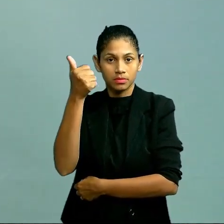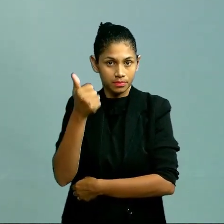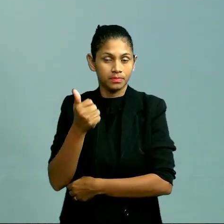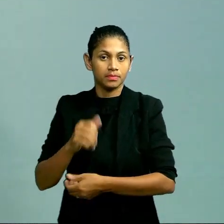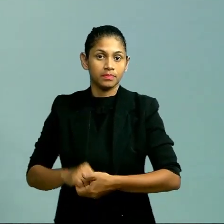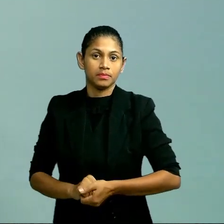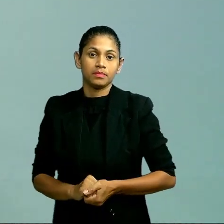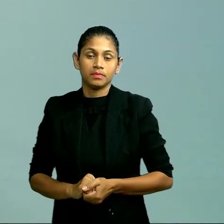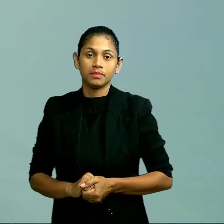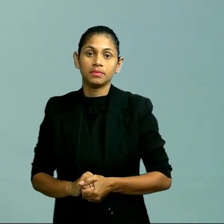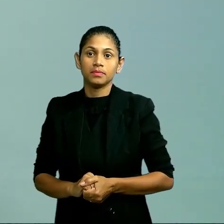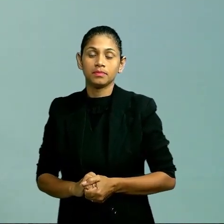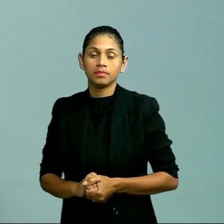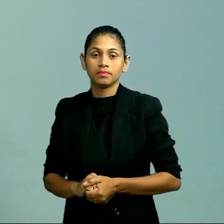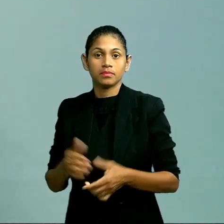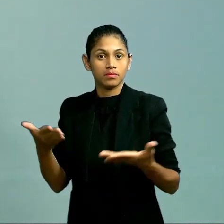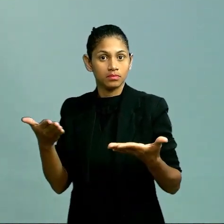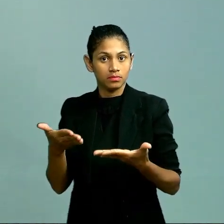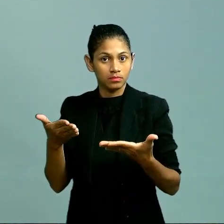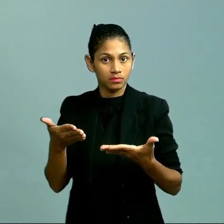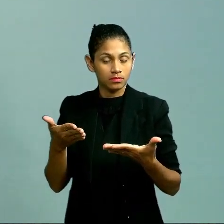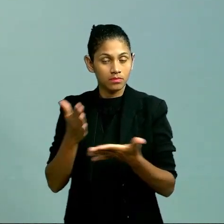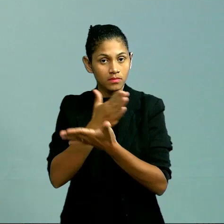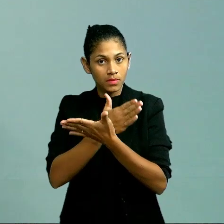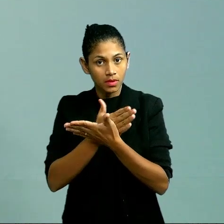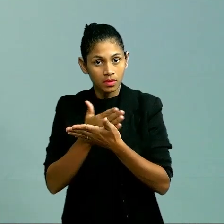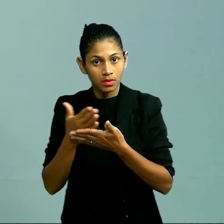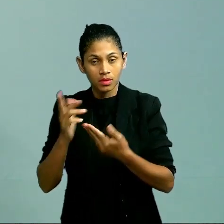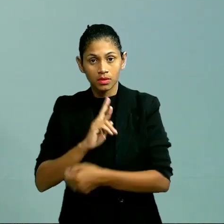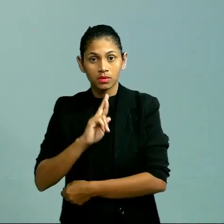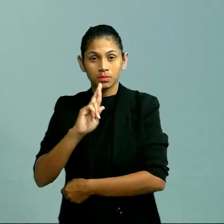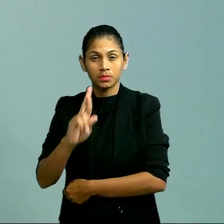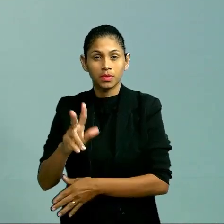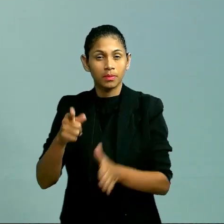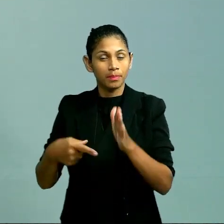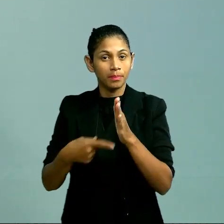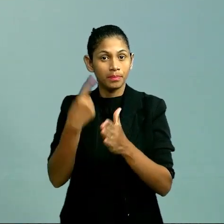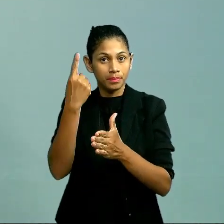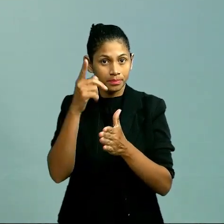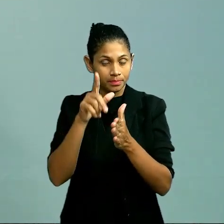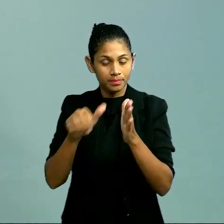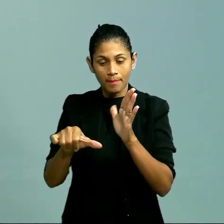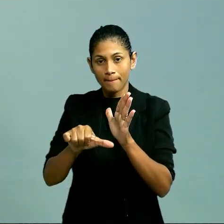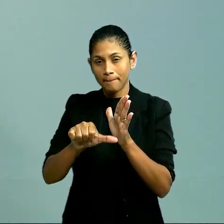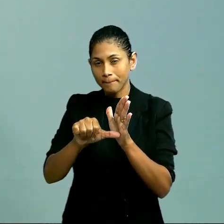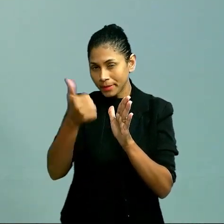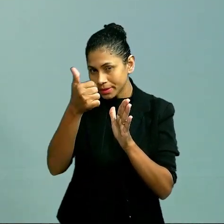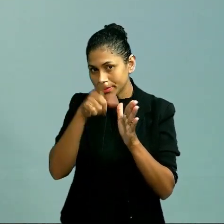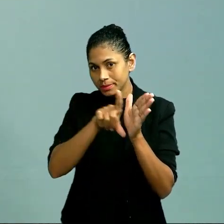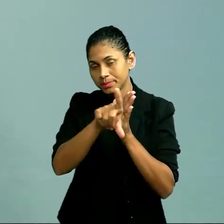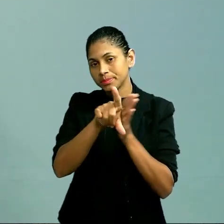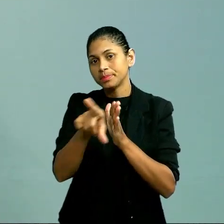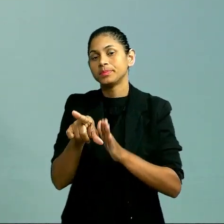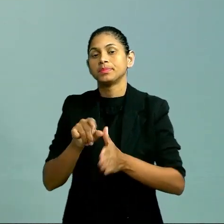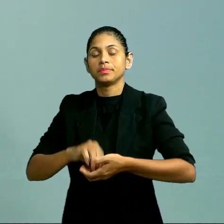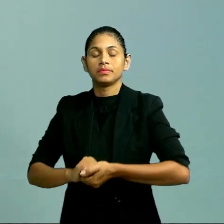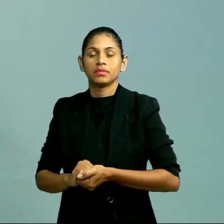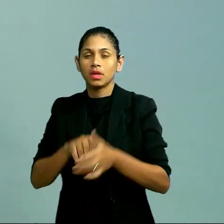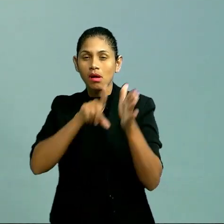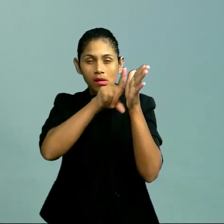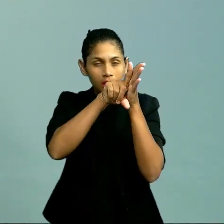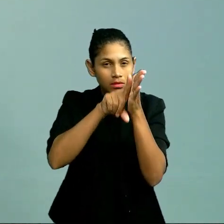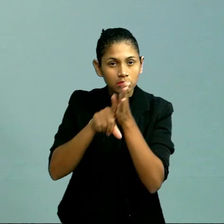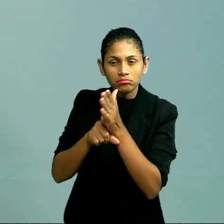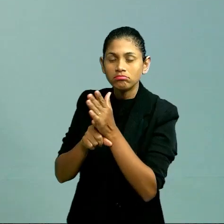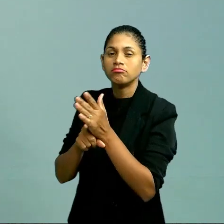Bom, então, agora nós vamos começar resolvendo a nossa primeira questão. Vamos analisar ela bem para que a gente